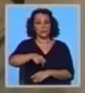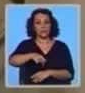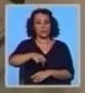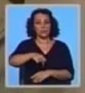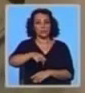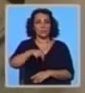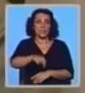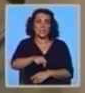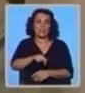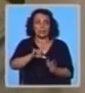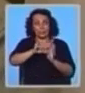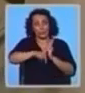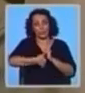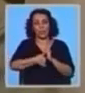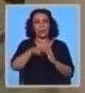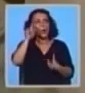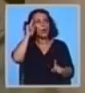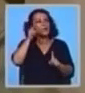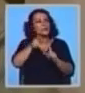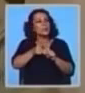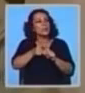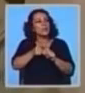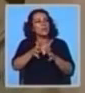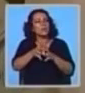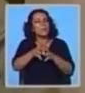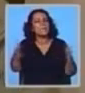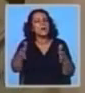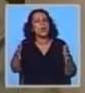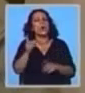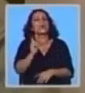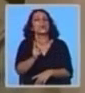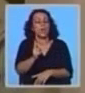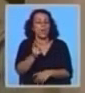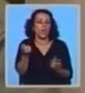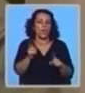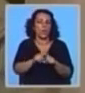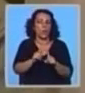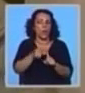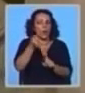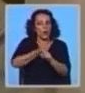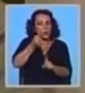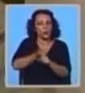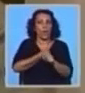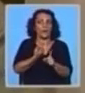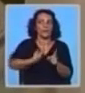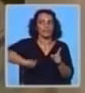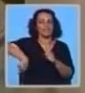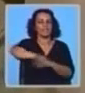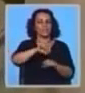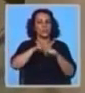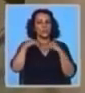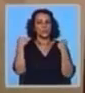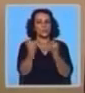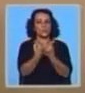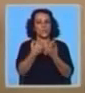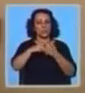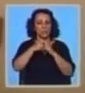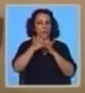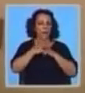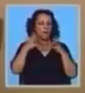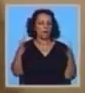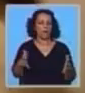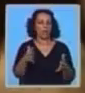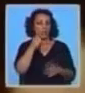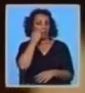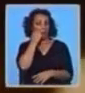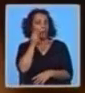deste projeto é efetivamente lutar contra um flagelo da nossa sociedade, que é a droga.